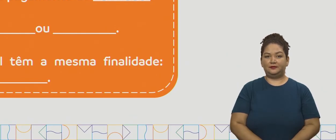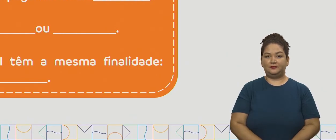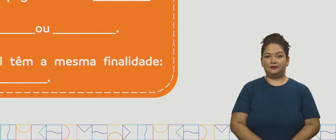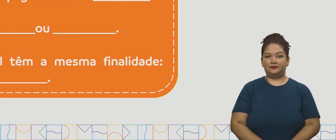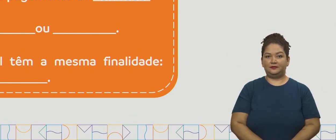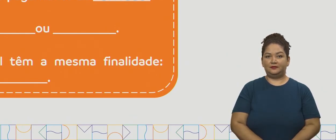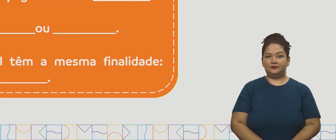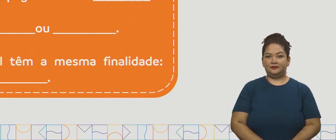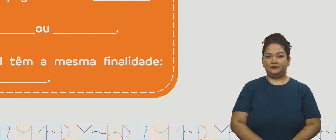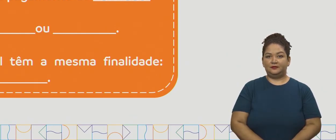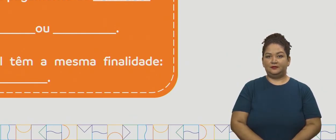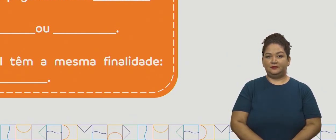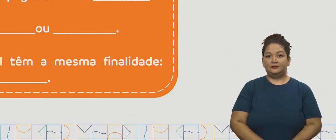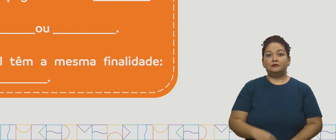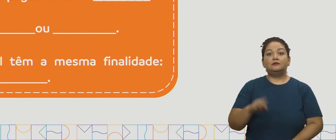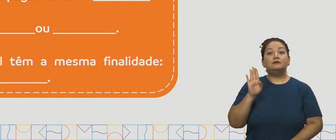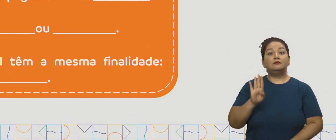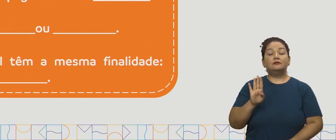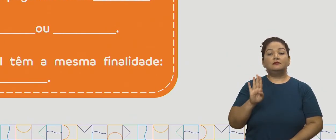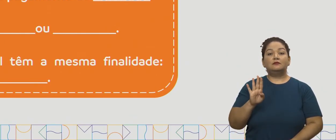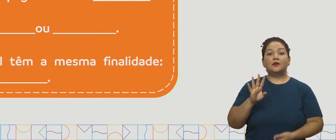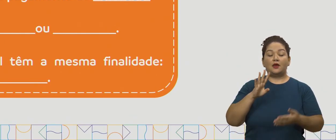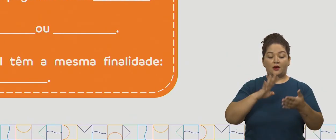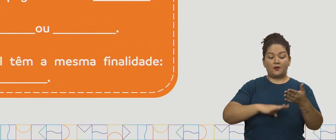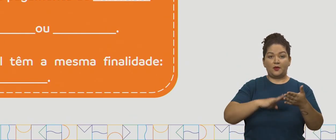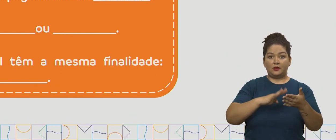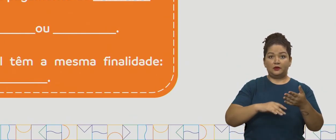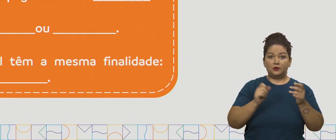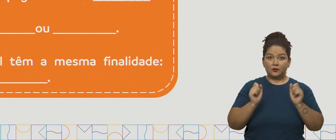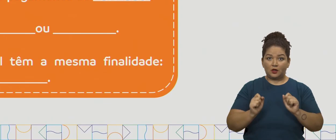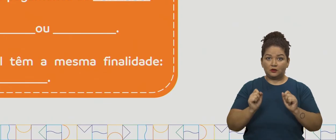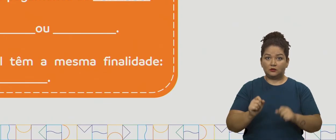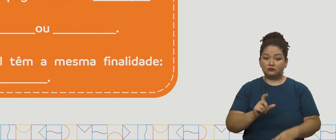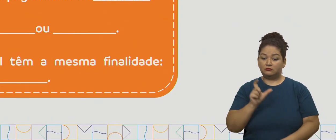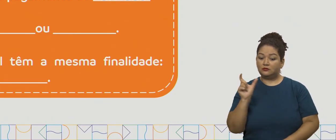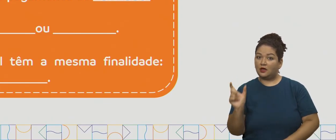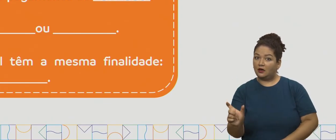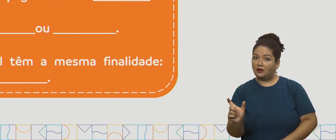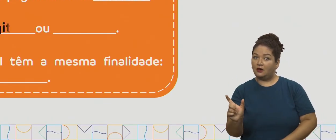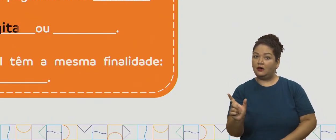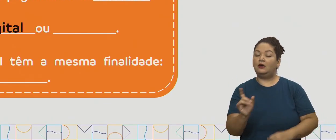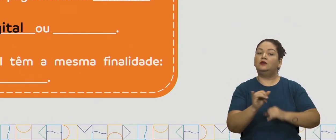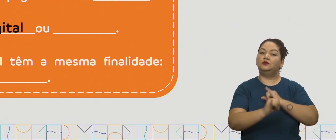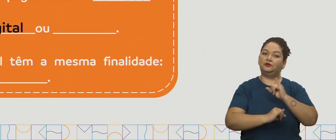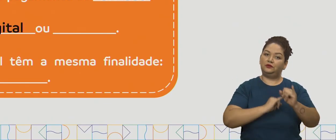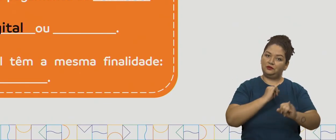que essa dívida seja paga. Letra B. O boleto pode ser